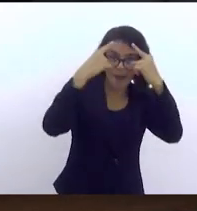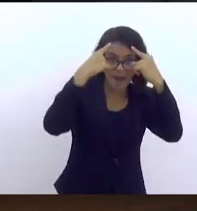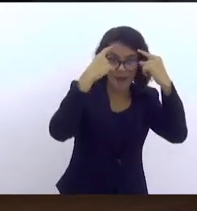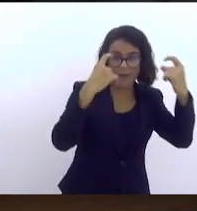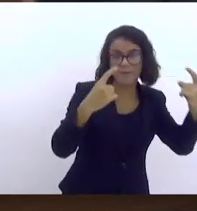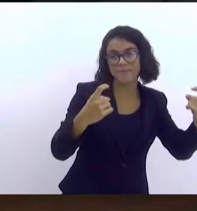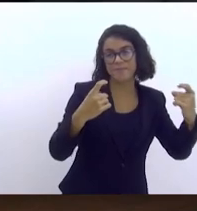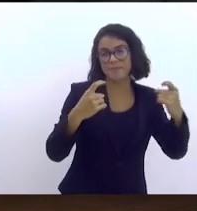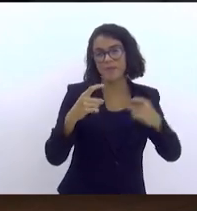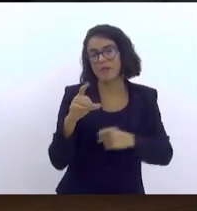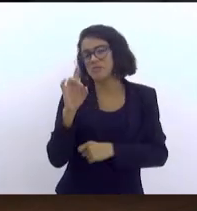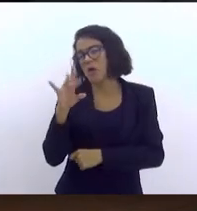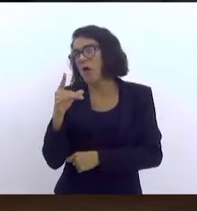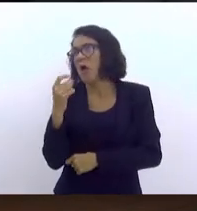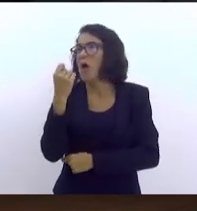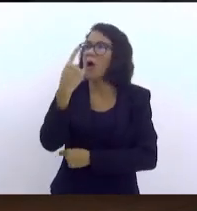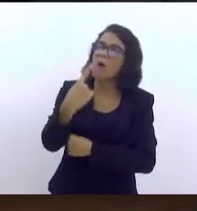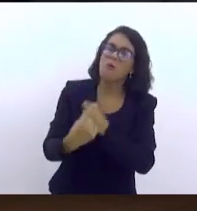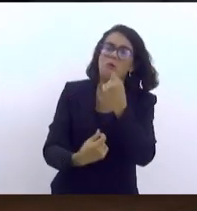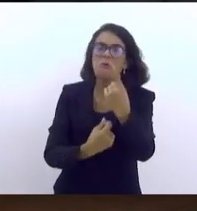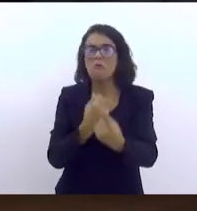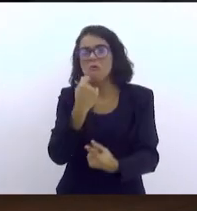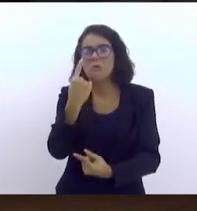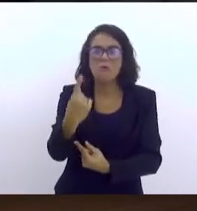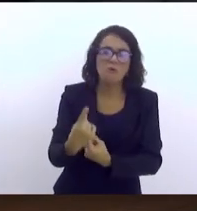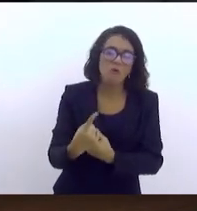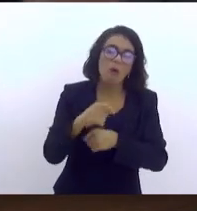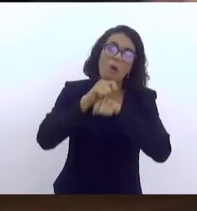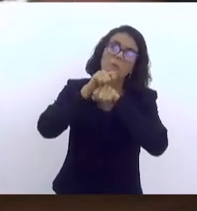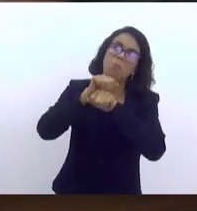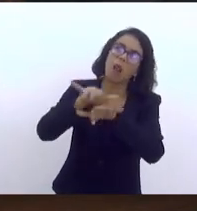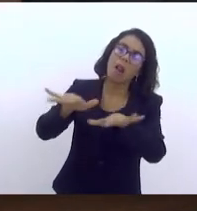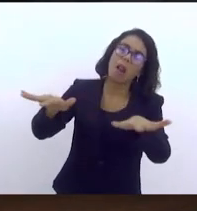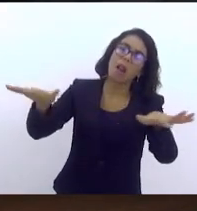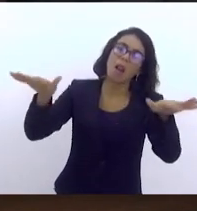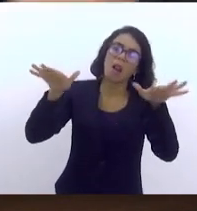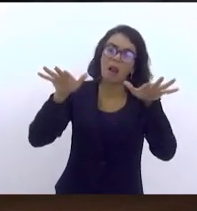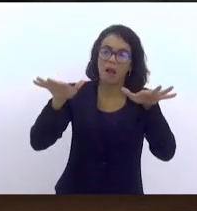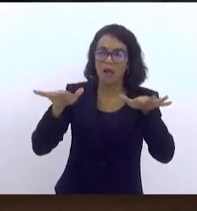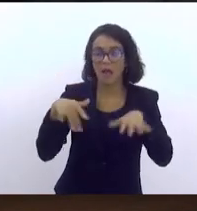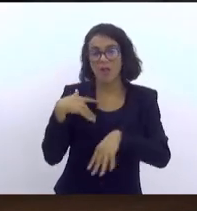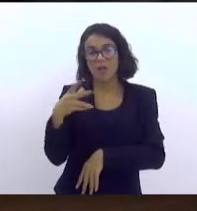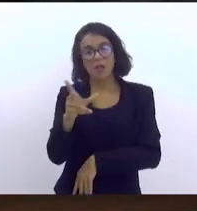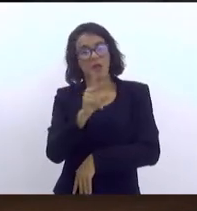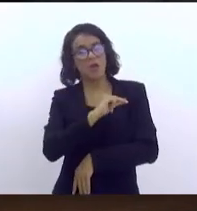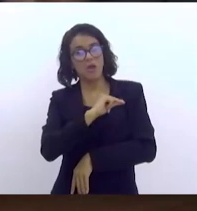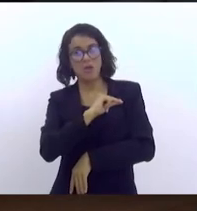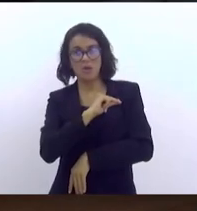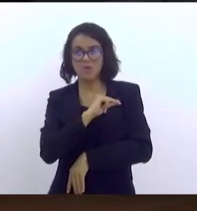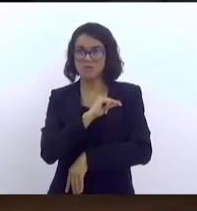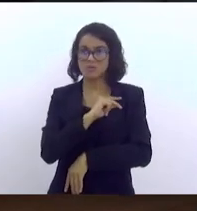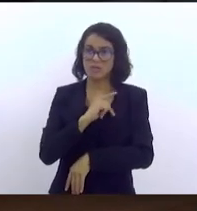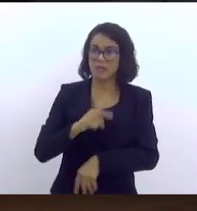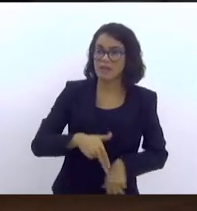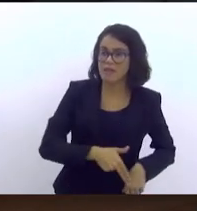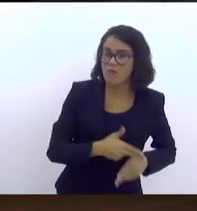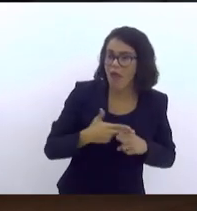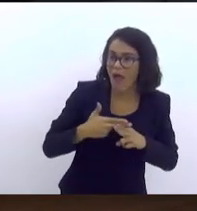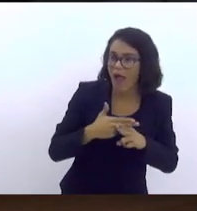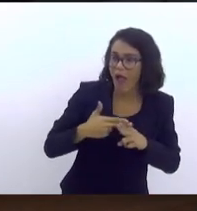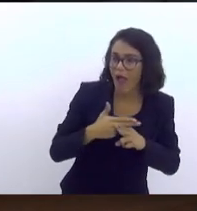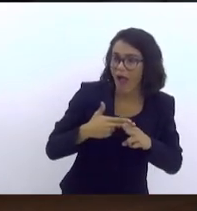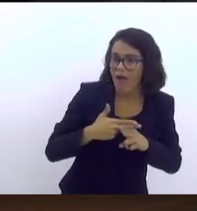acontece uma vez ou outra que dá maior repercussão de caramba ele tem uma faca